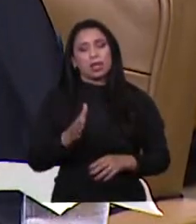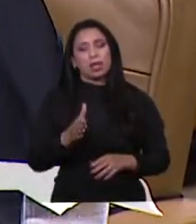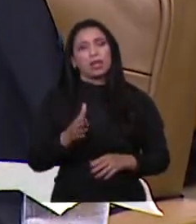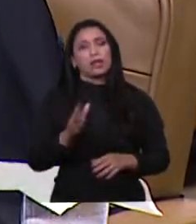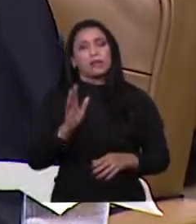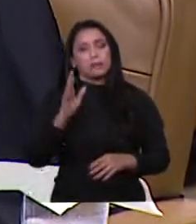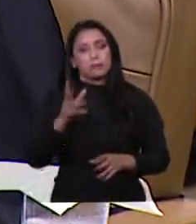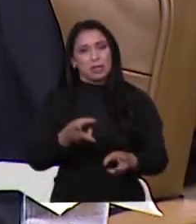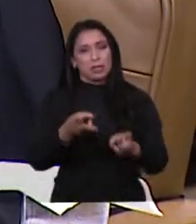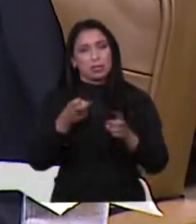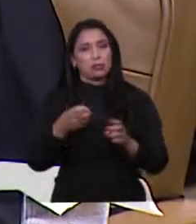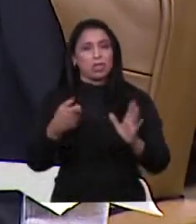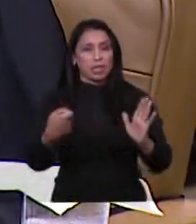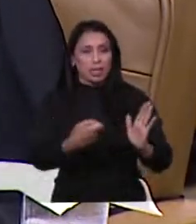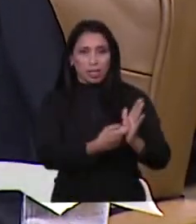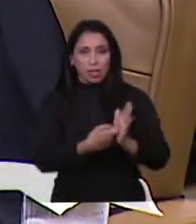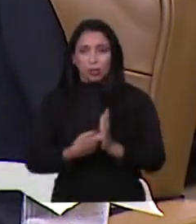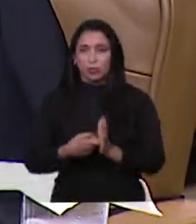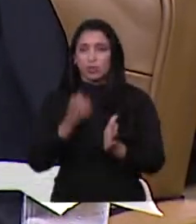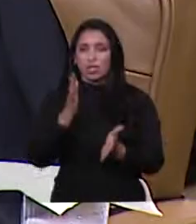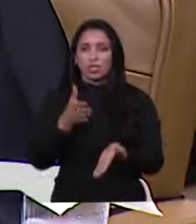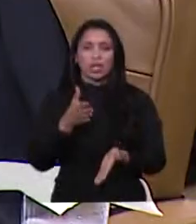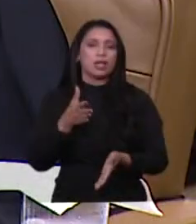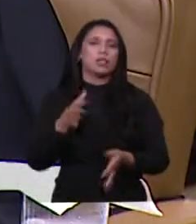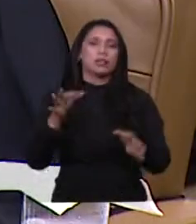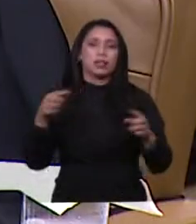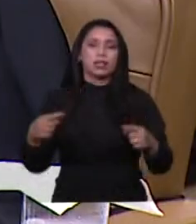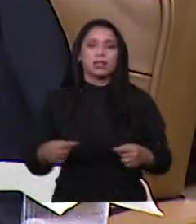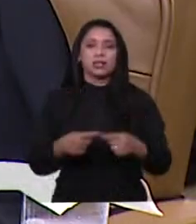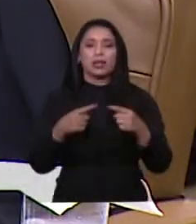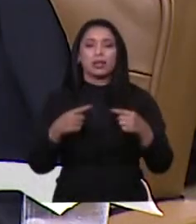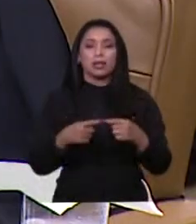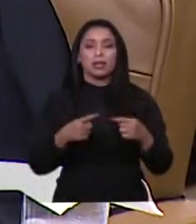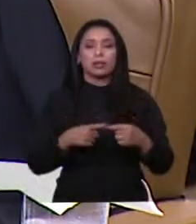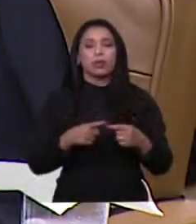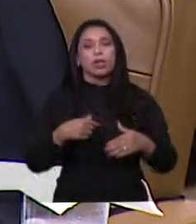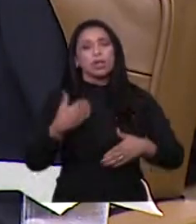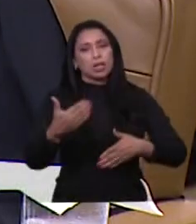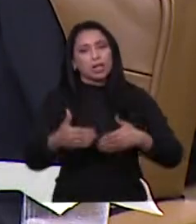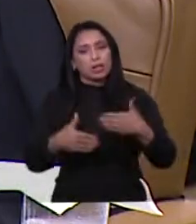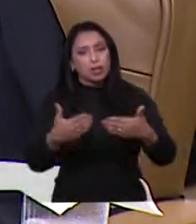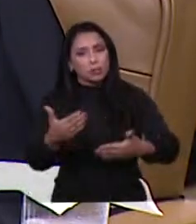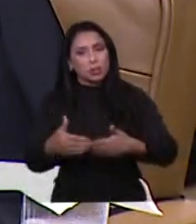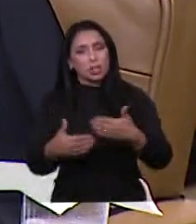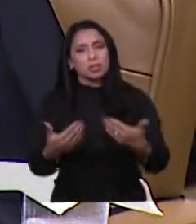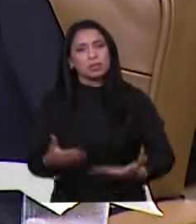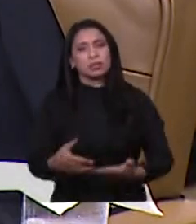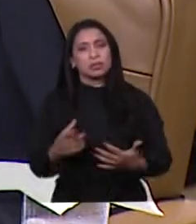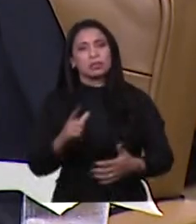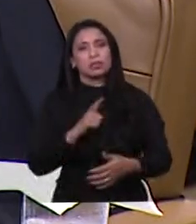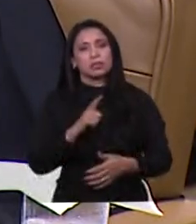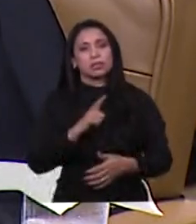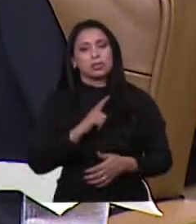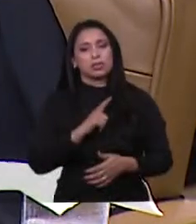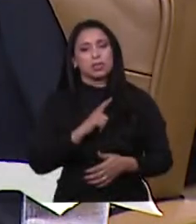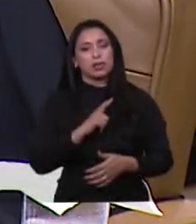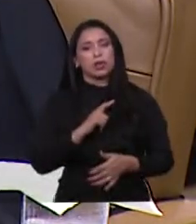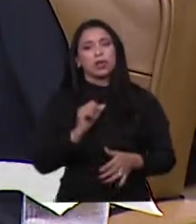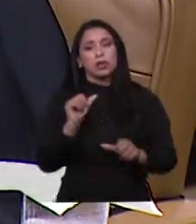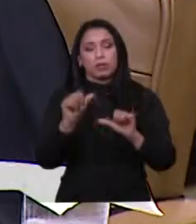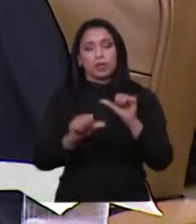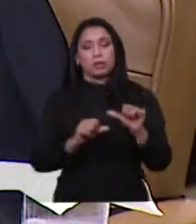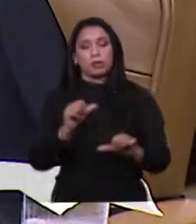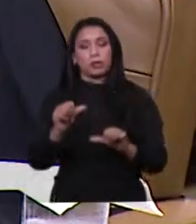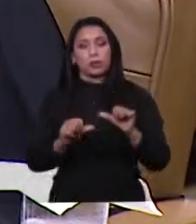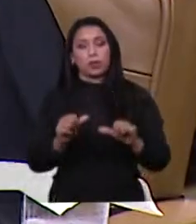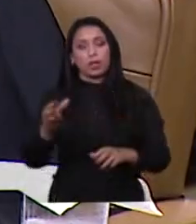da denúncia, inexistindo fato ou circunstâncias durante a tramitação do feito, habes a modificar a